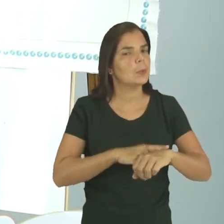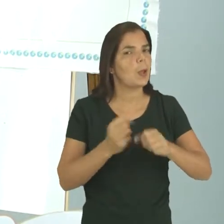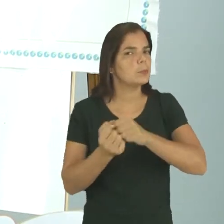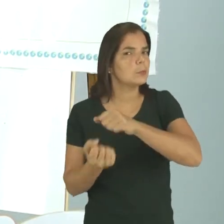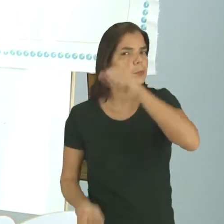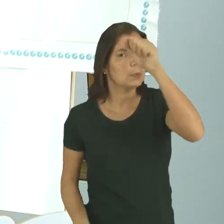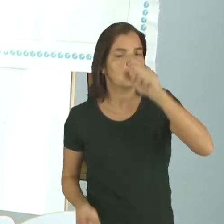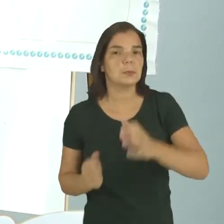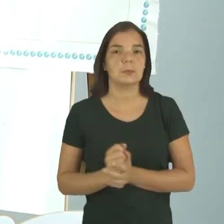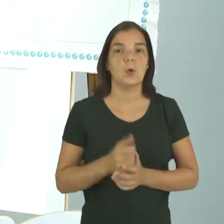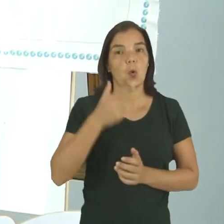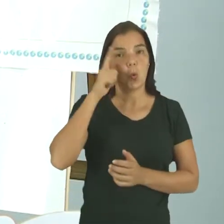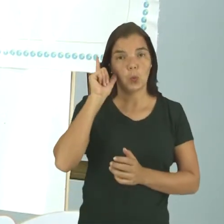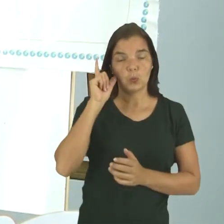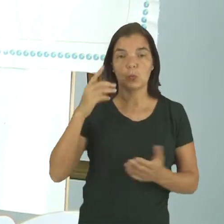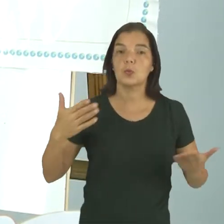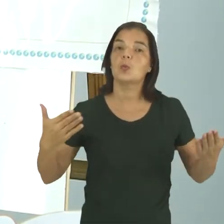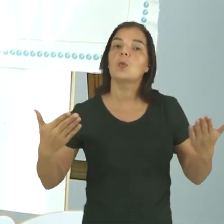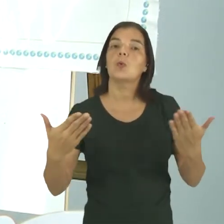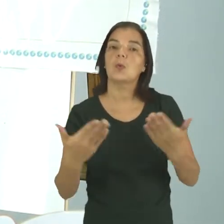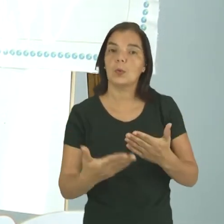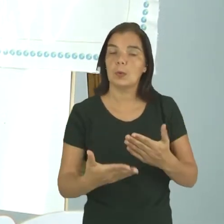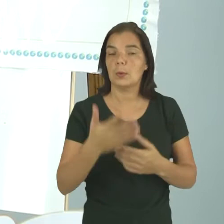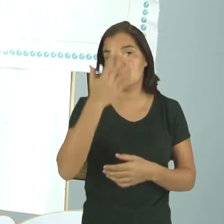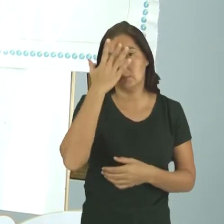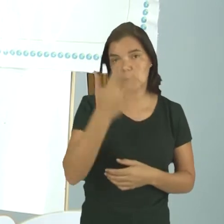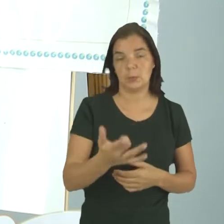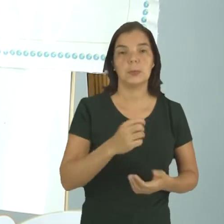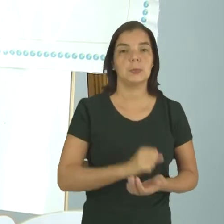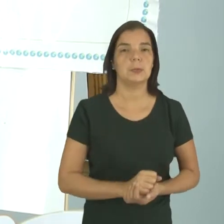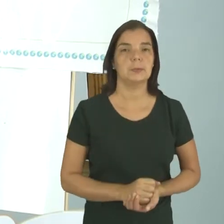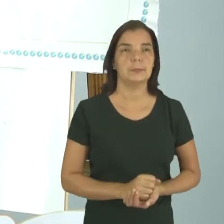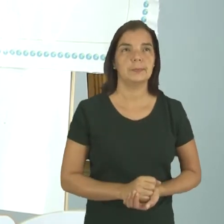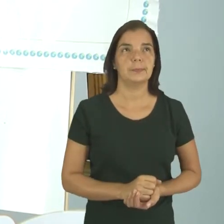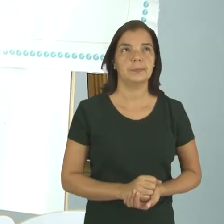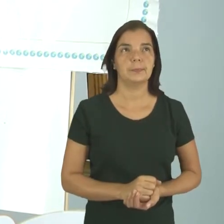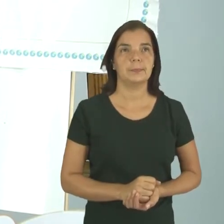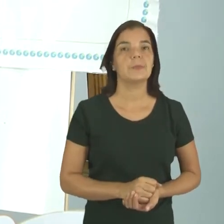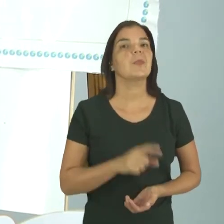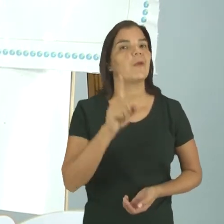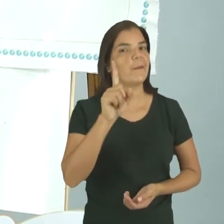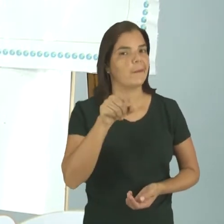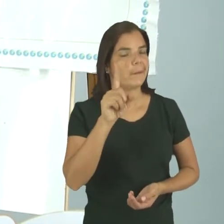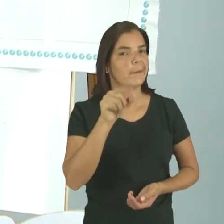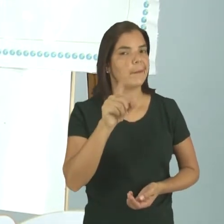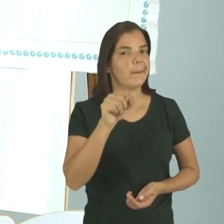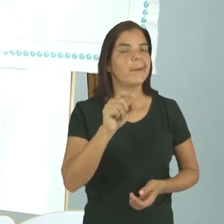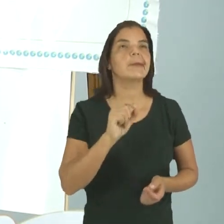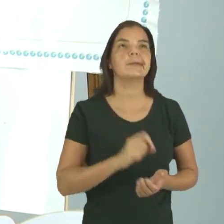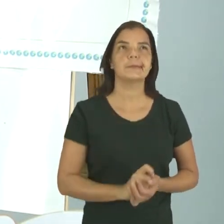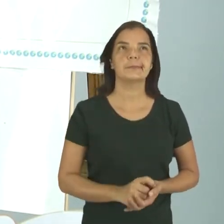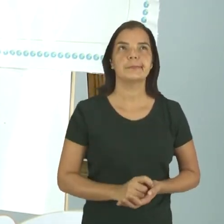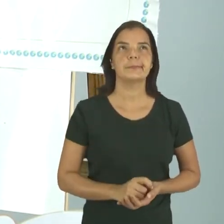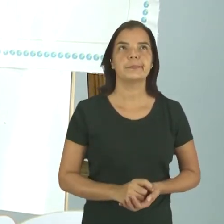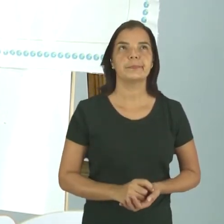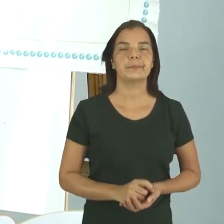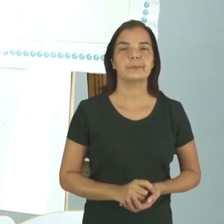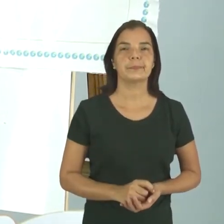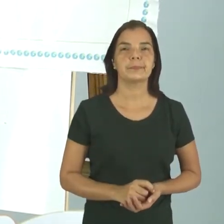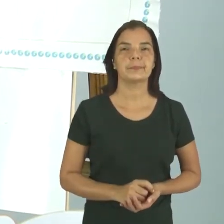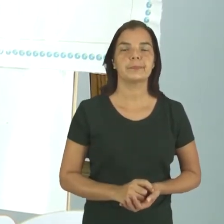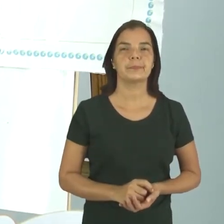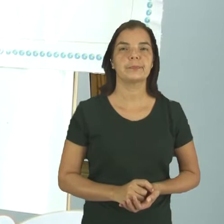cartaz? Ontem, hoje ou amanhã? Isso mesmo, nós vamos colocar aqui